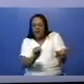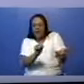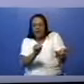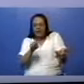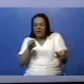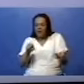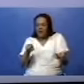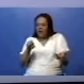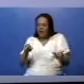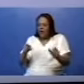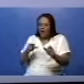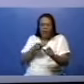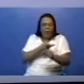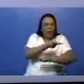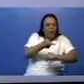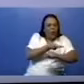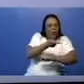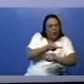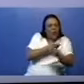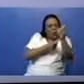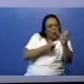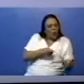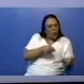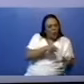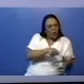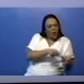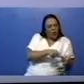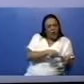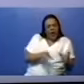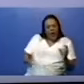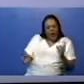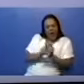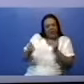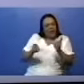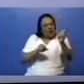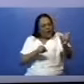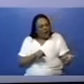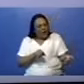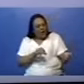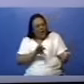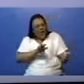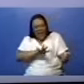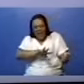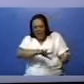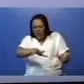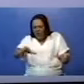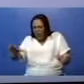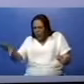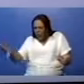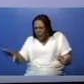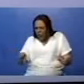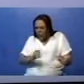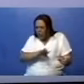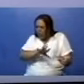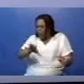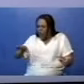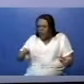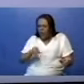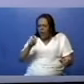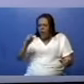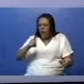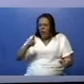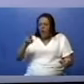lá, o sujeito, certo? É, achei o sujeito, tudo que sobra na minha frase é o predicado.